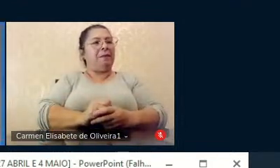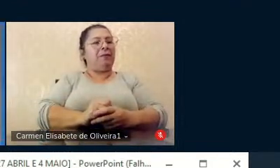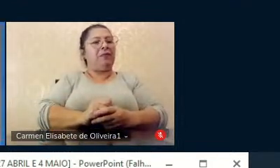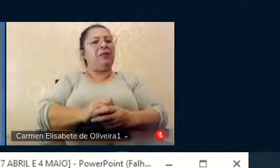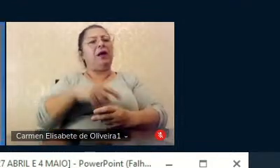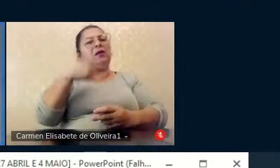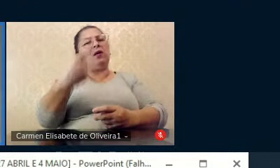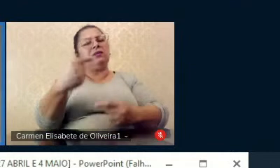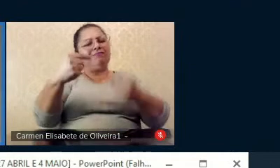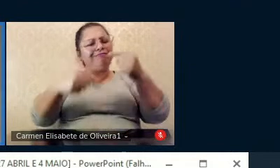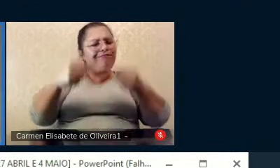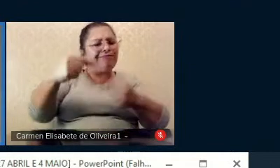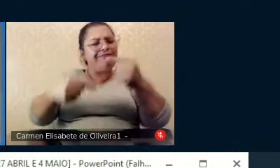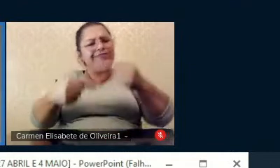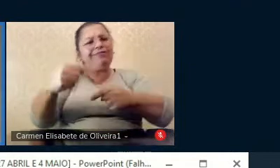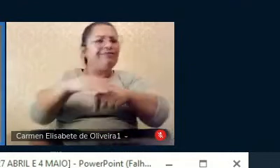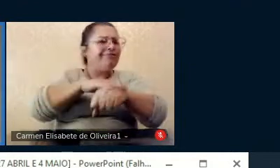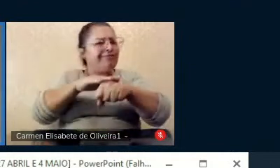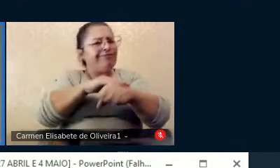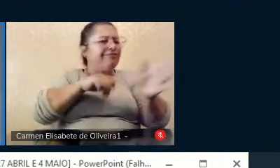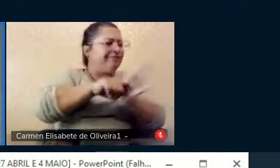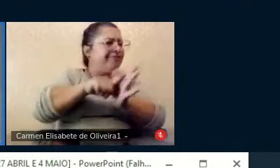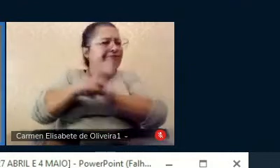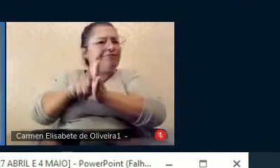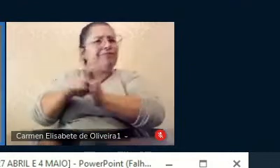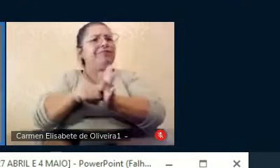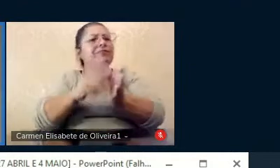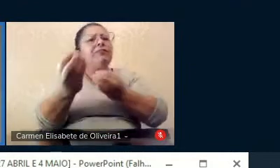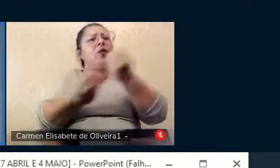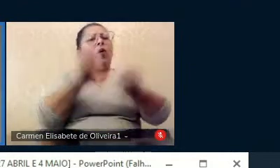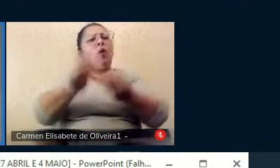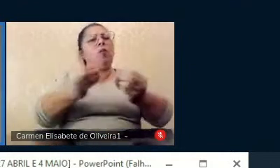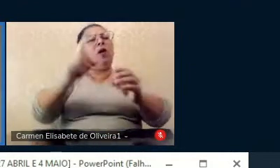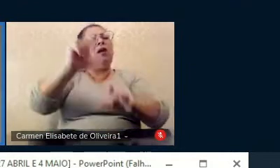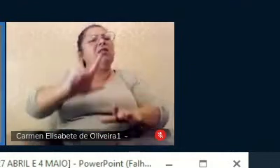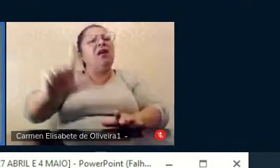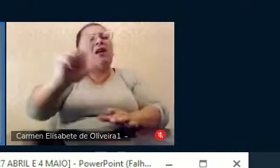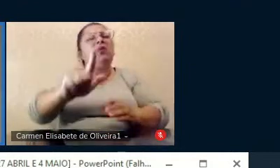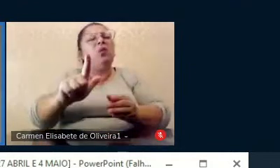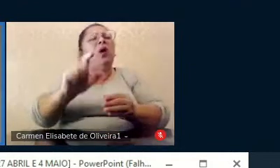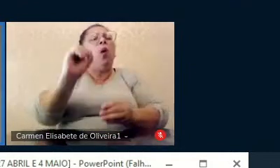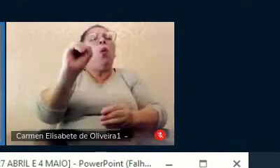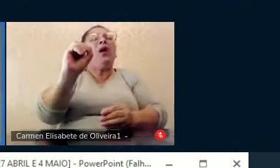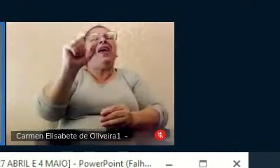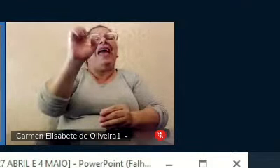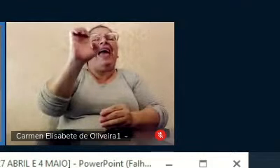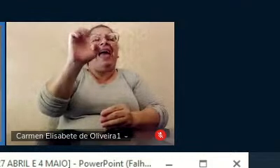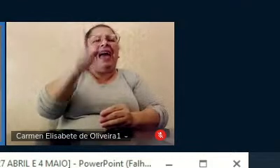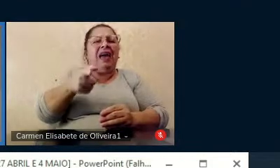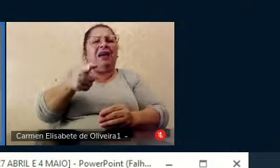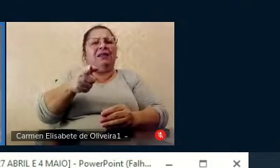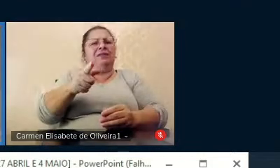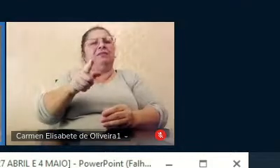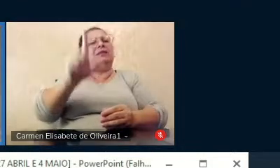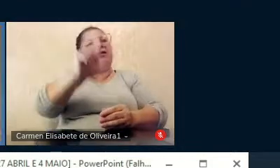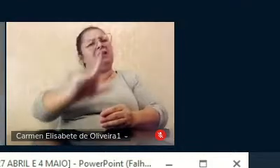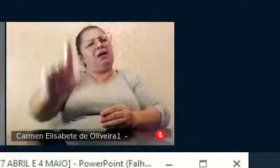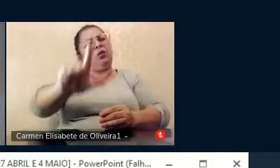que discutem alguns aspectos sobre o que pode ser literatura, o que não é